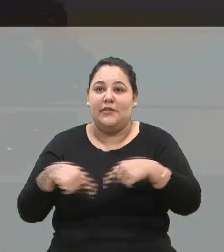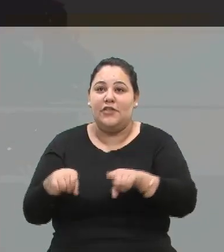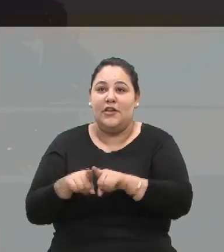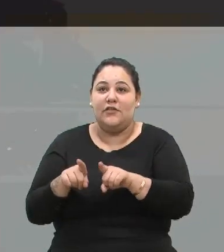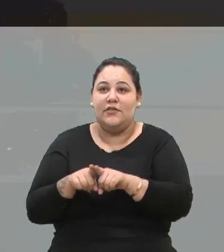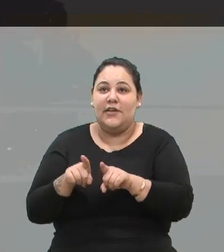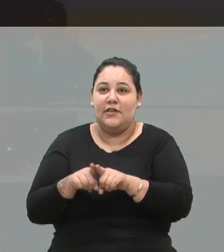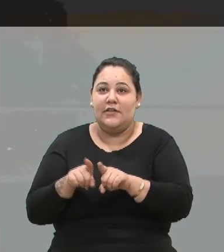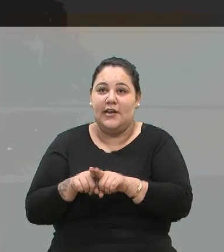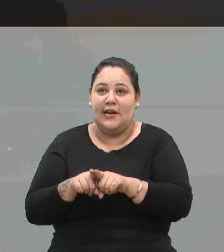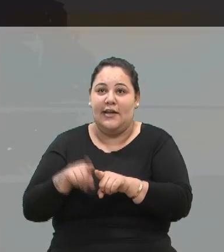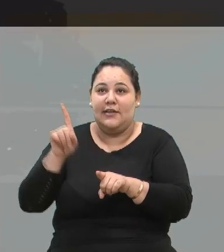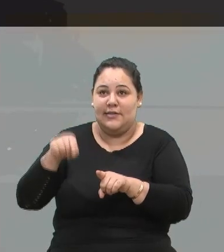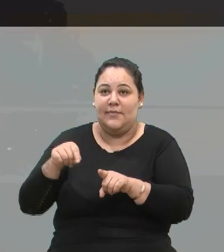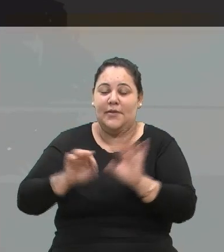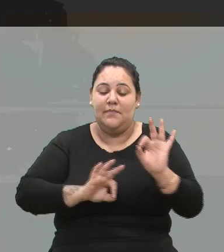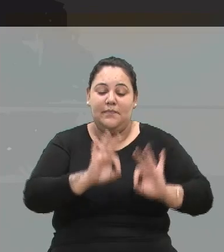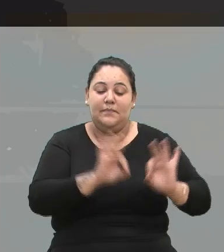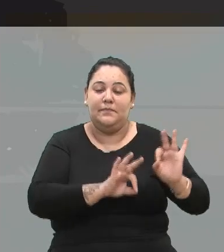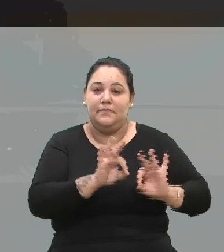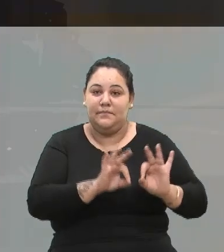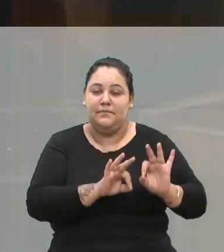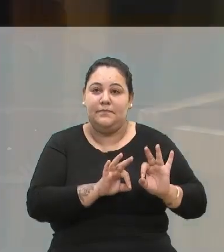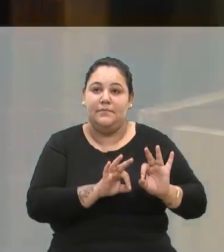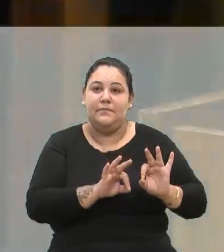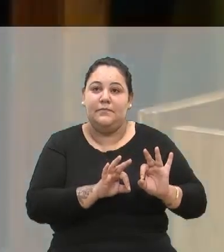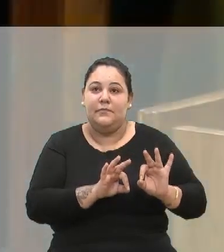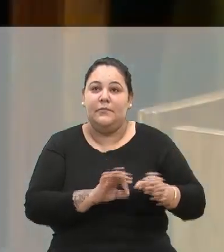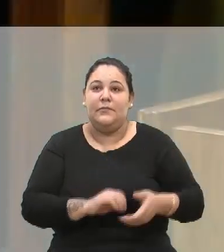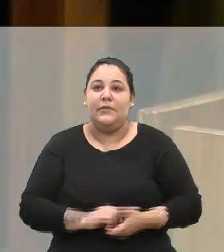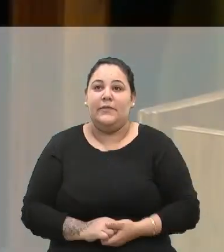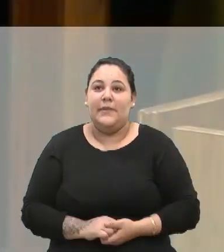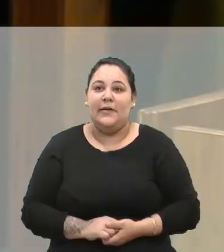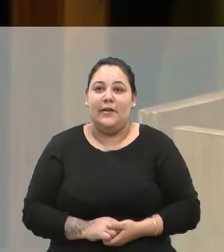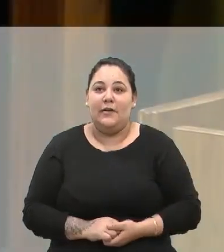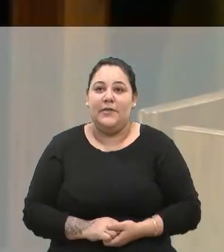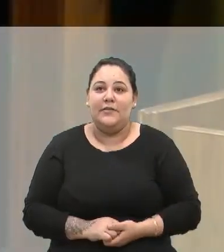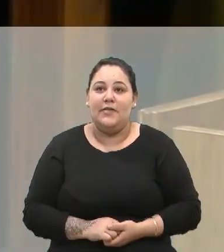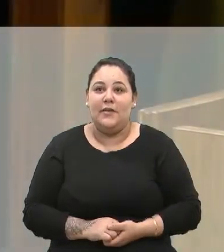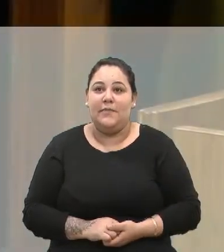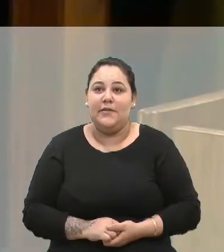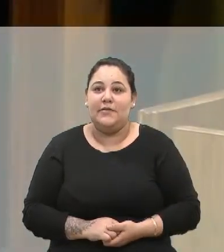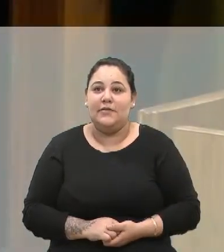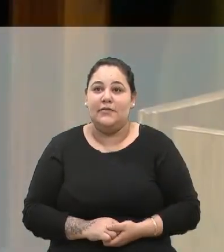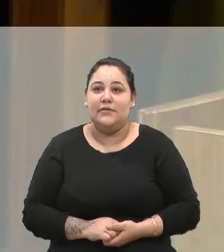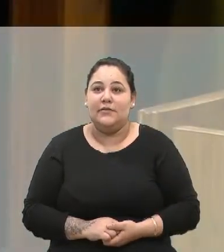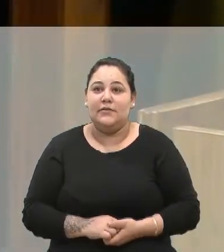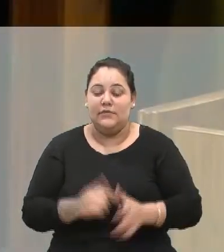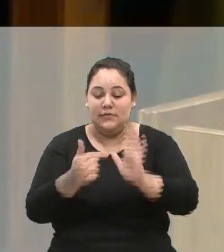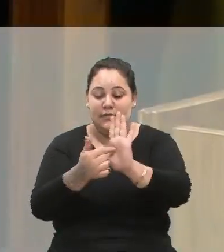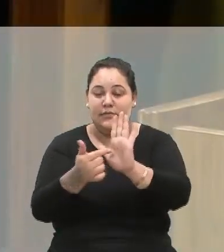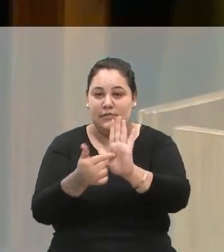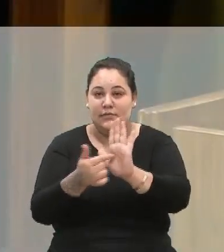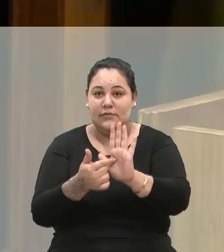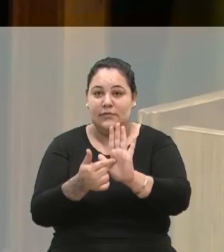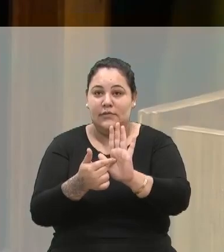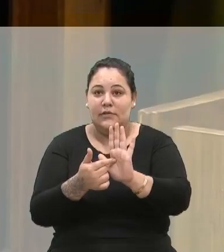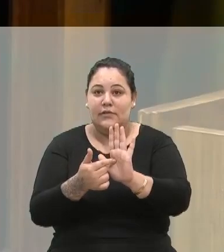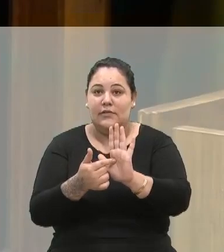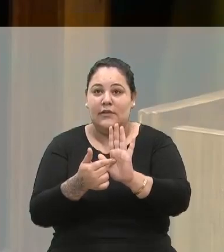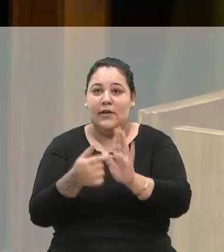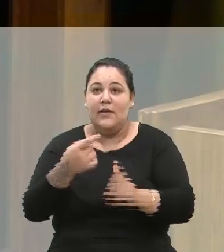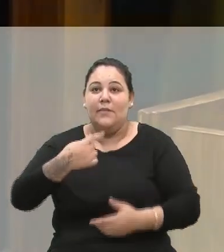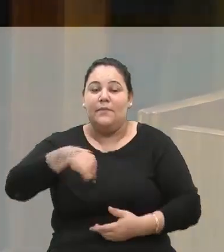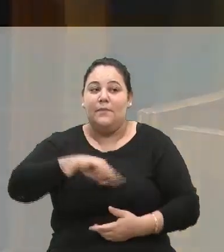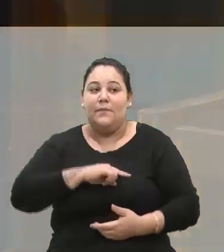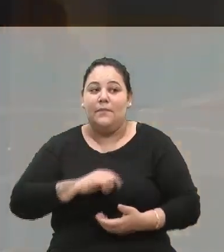preparando para ir agora à Fazenda Souza, a vez da semana que vem, na outra, para apresentar para aquela comunidade, vereador